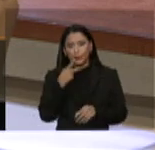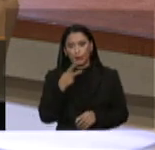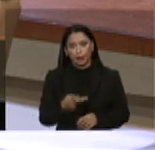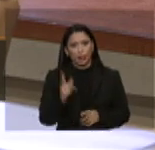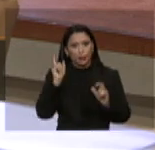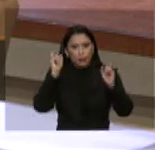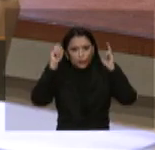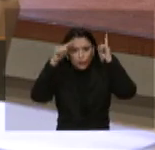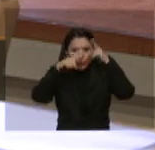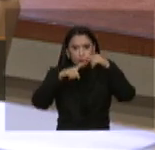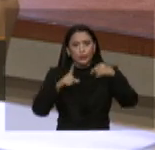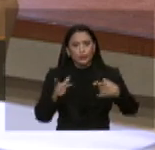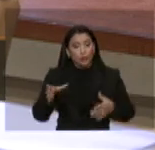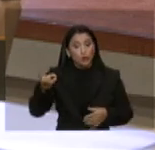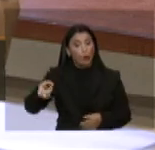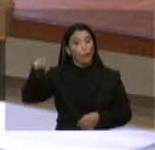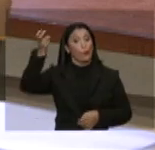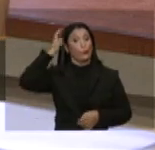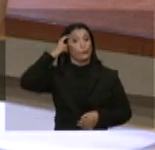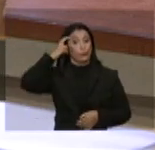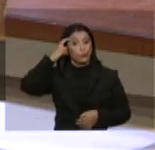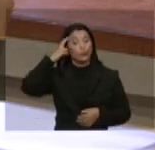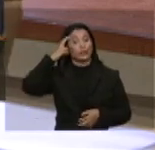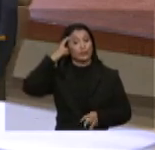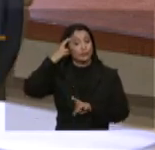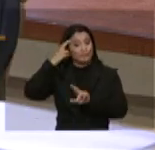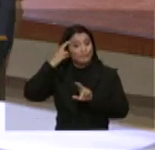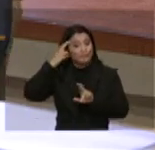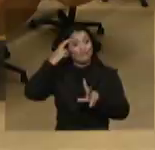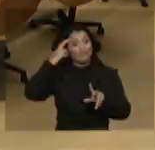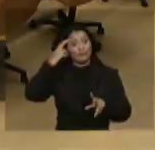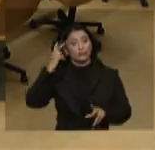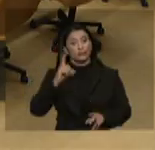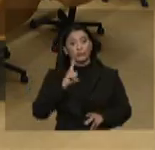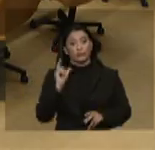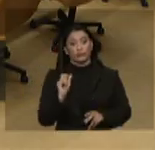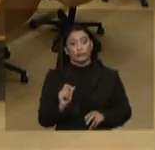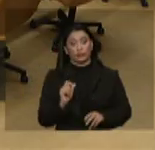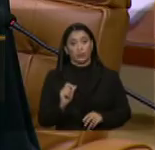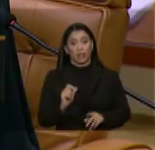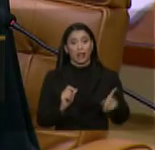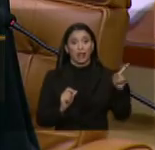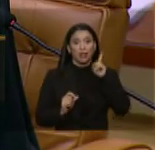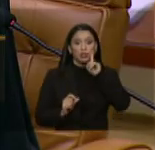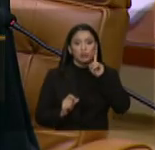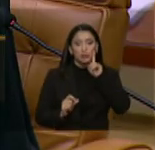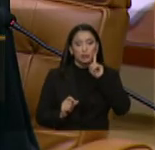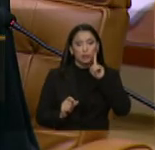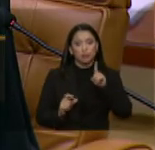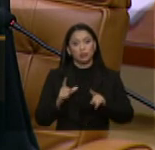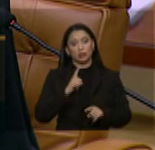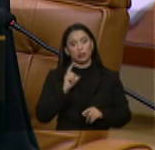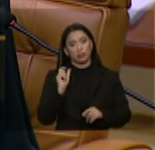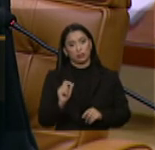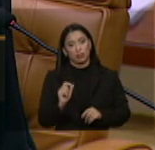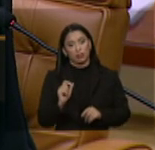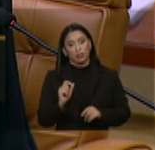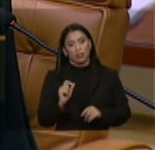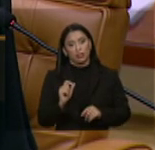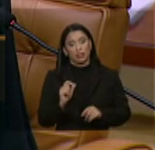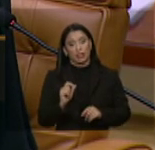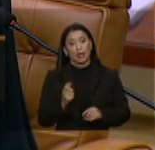a dificuldade cultura para se conseguir é porque nos Estados Unidos mas às vezes acaba se resolvendo pelo